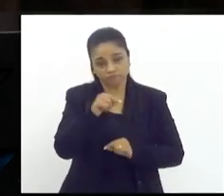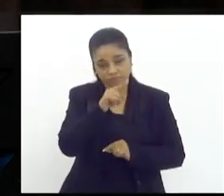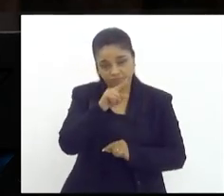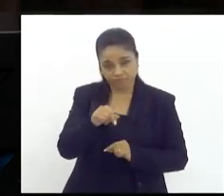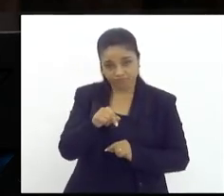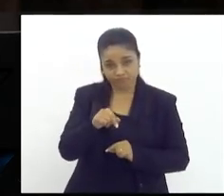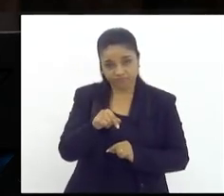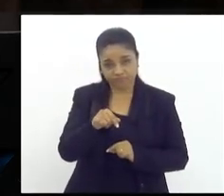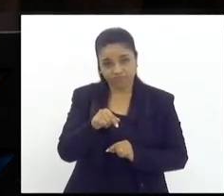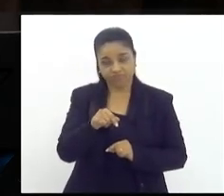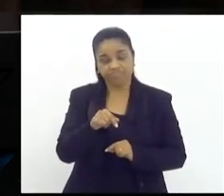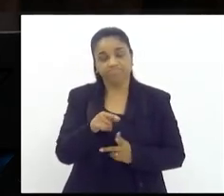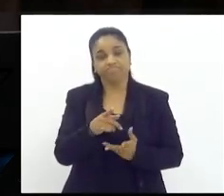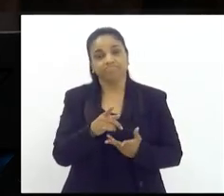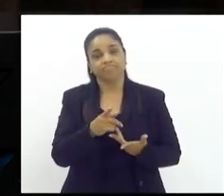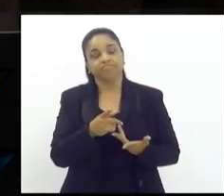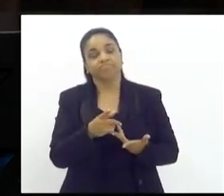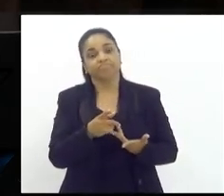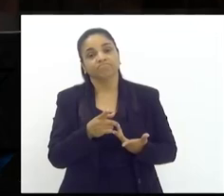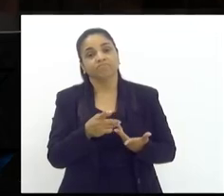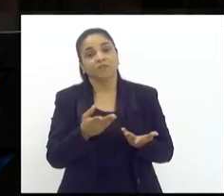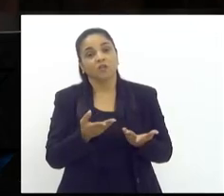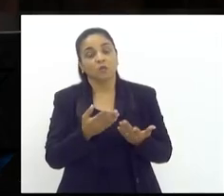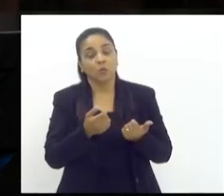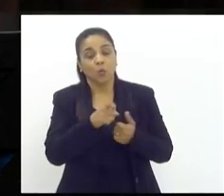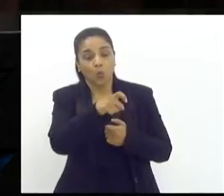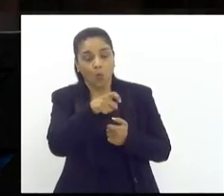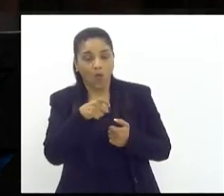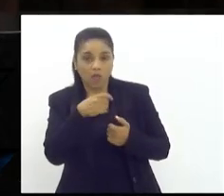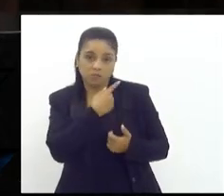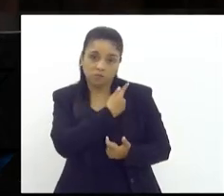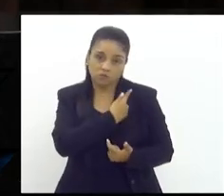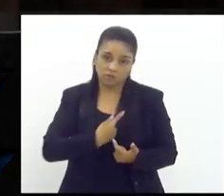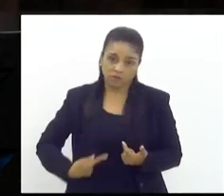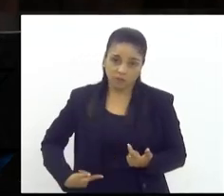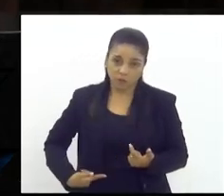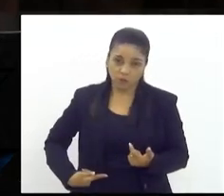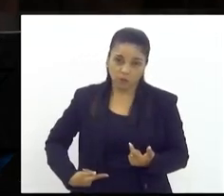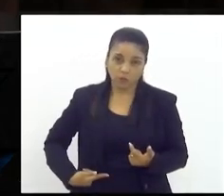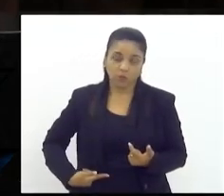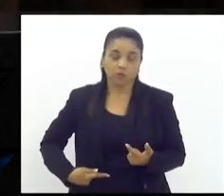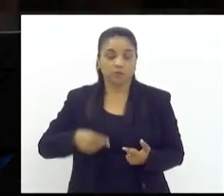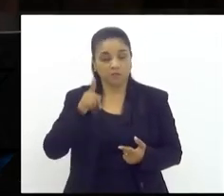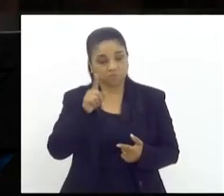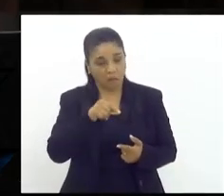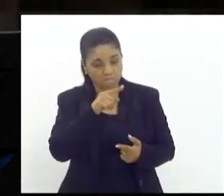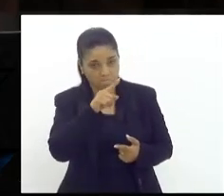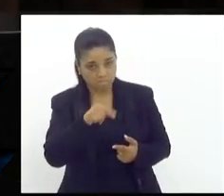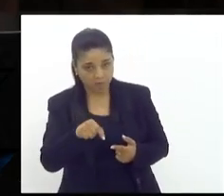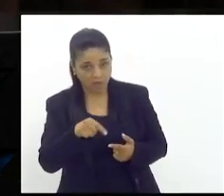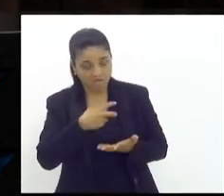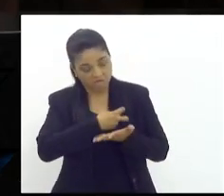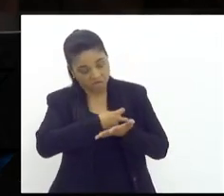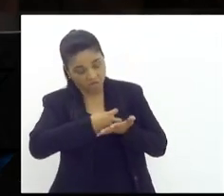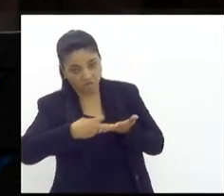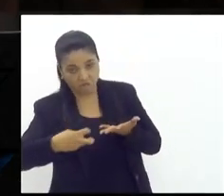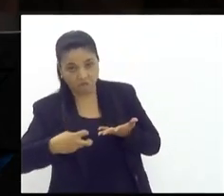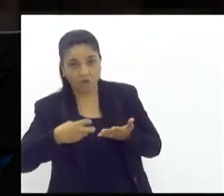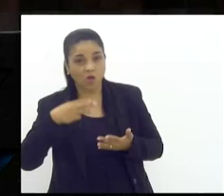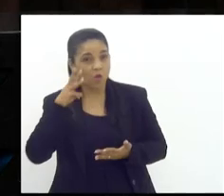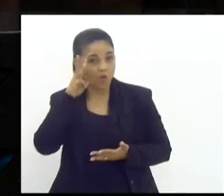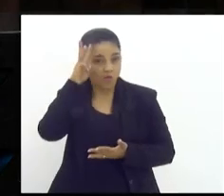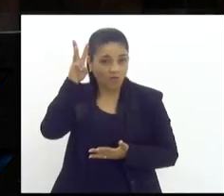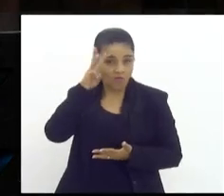derrubamos o veto e o ex-governador vetado pela Assembleia Legislativa porque caçado foi o